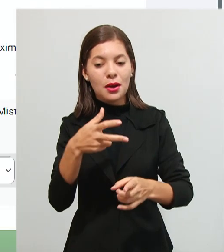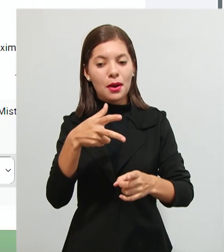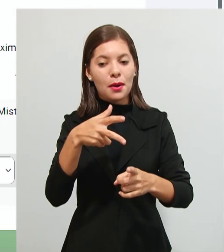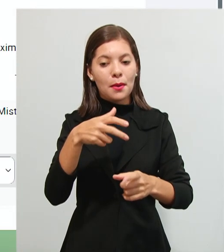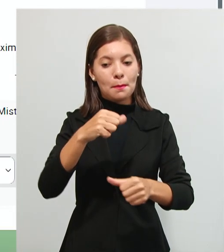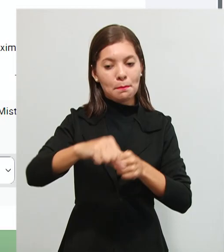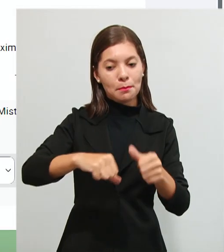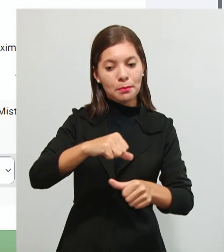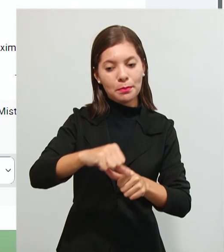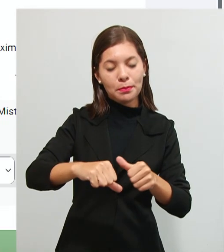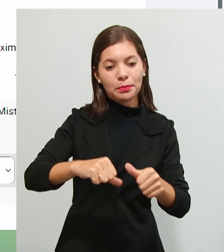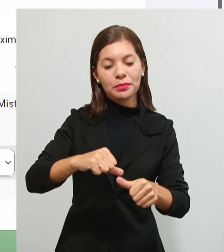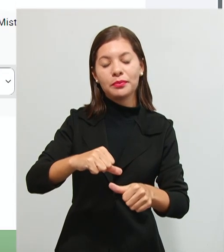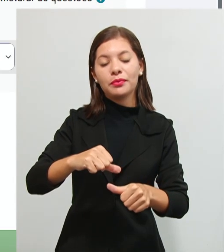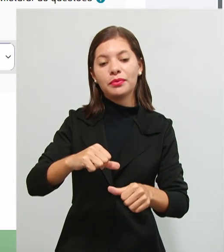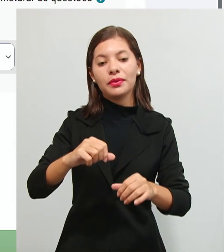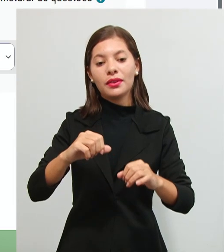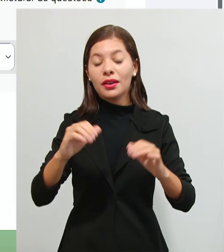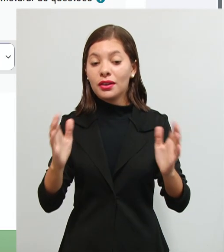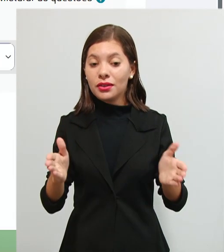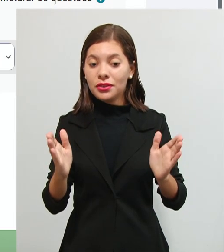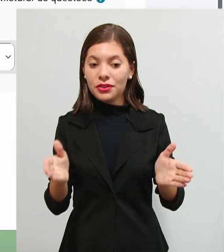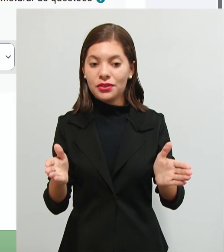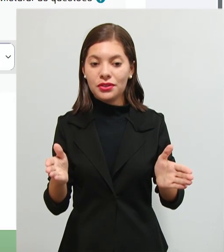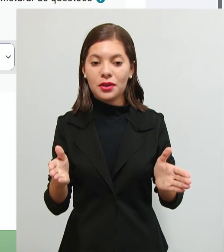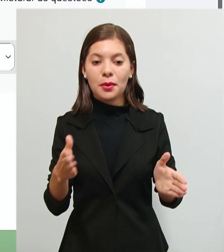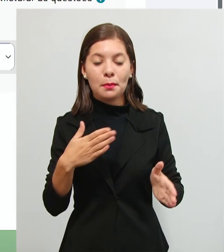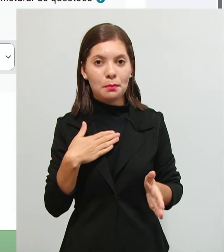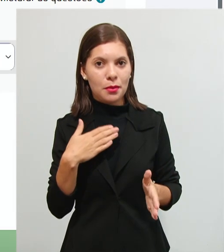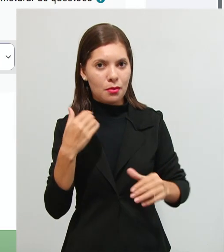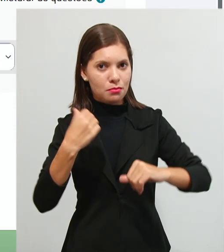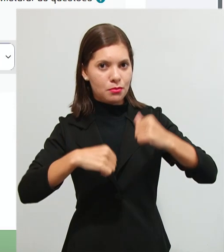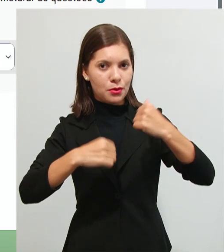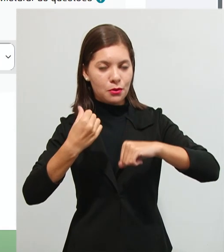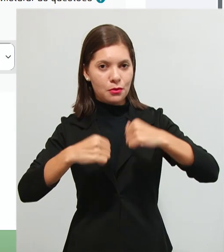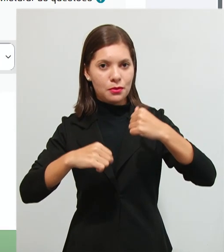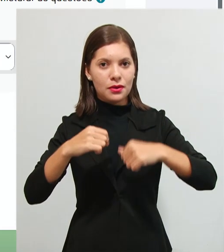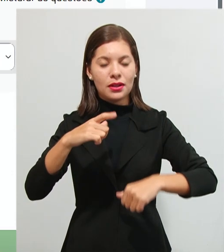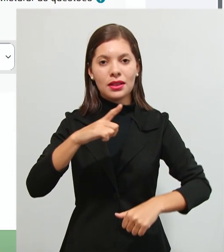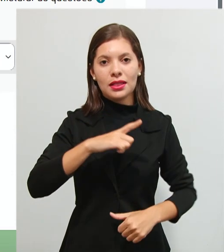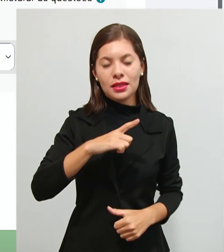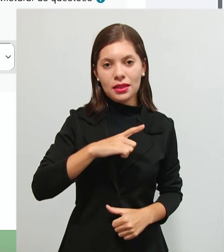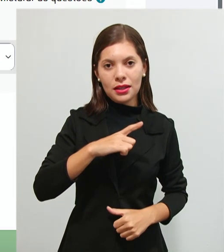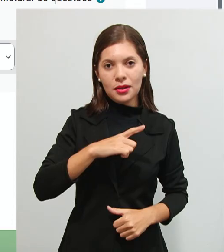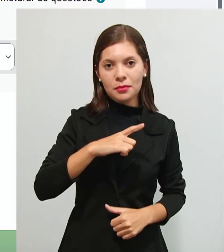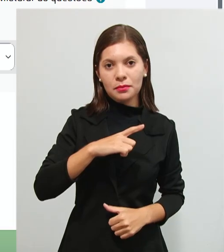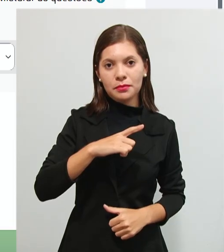mudanças. Feito isso, a minha prova já tem